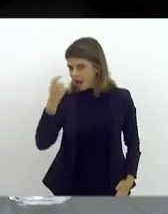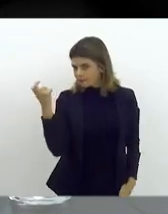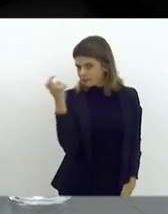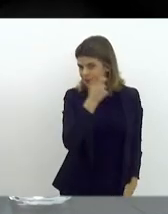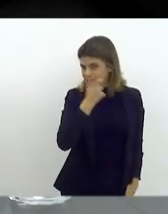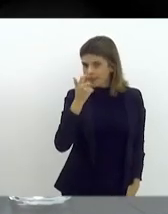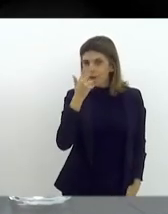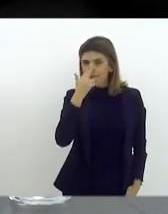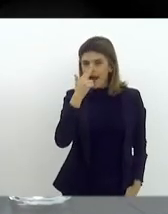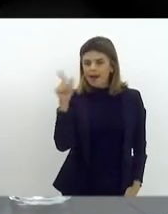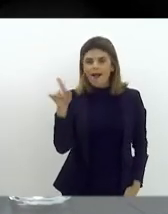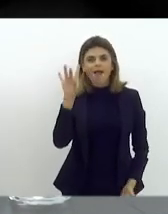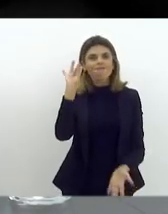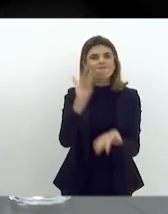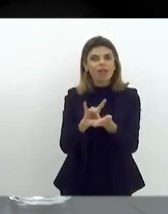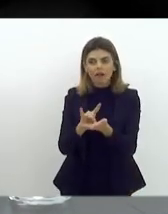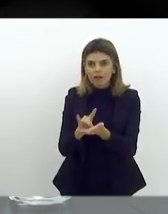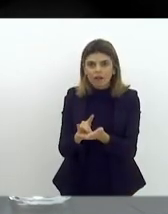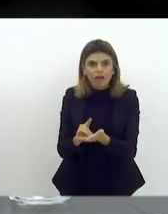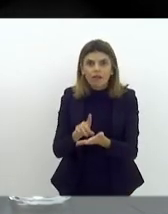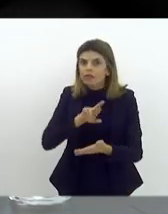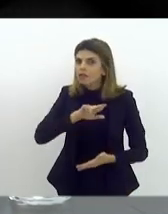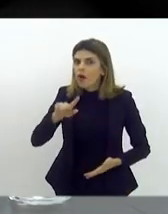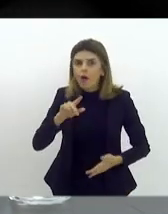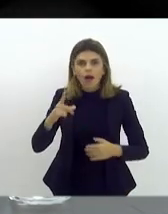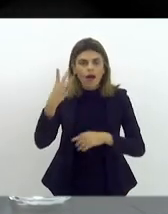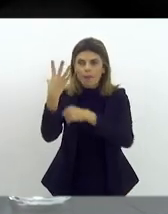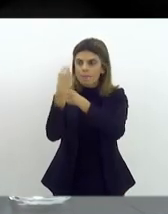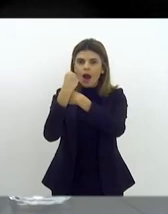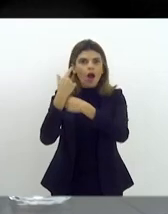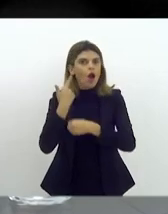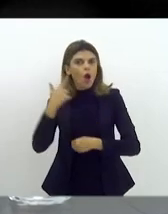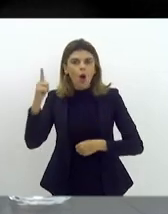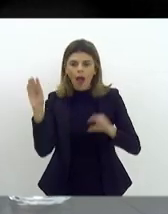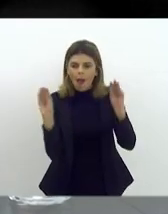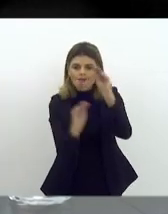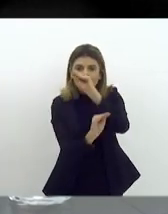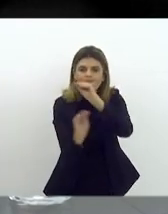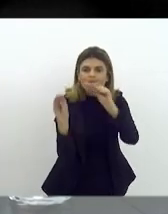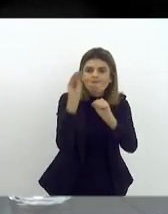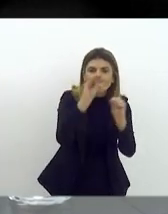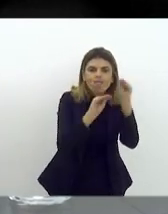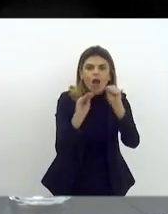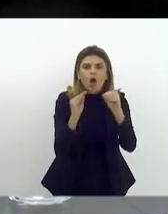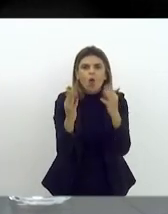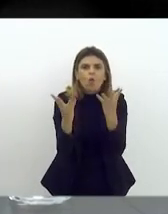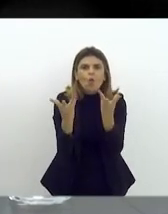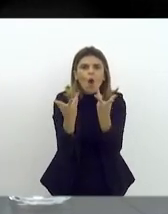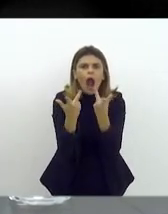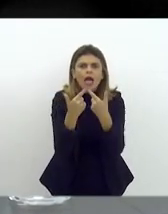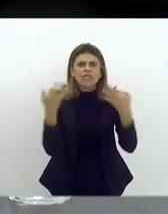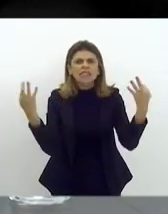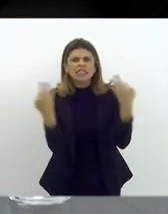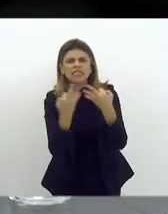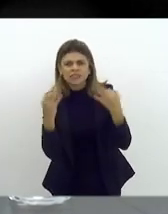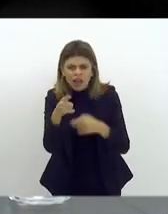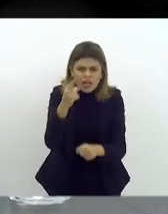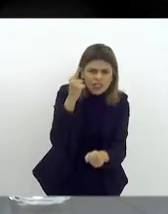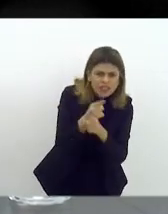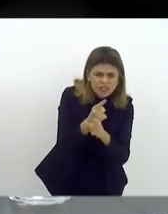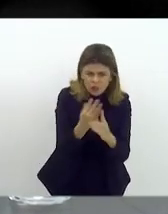como se aquela cena fosse propriamente dela né e muitas vezes essas montagens são de extrema qualidade que fica até difícil